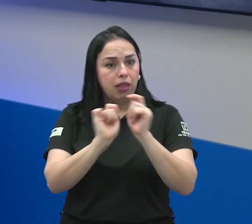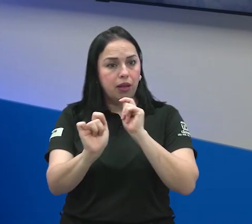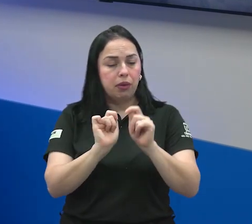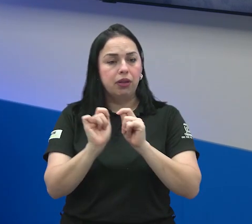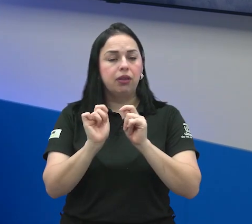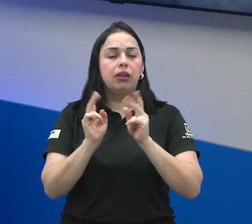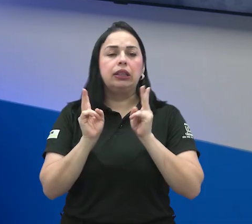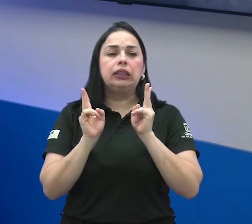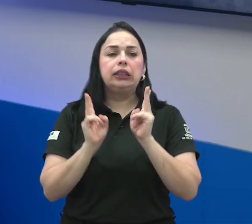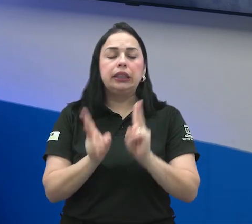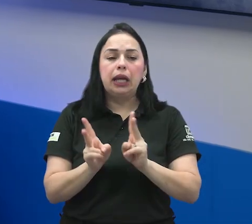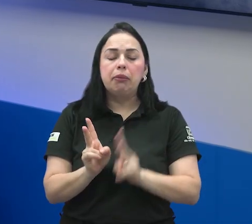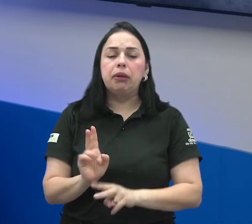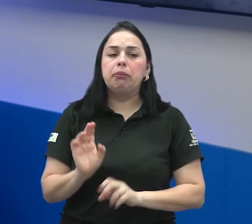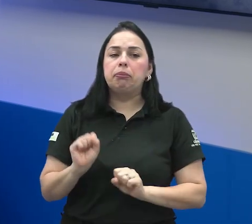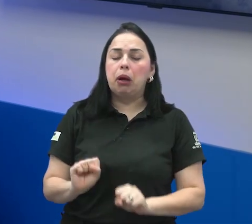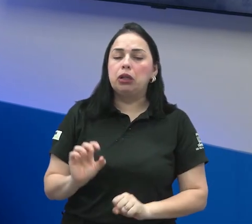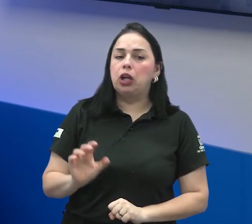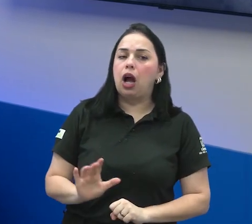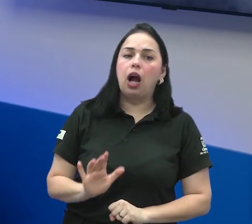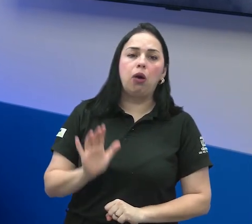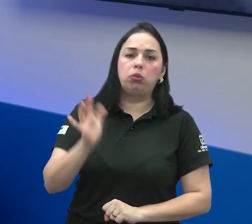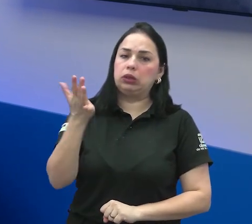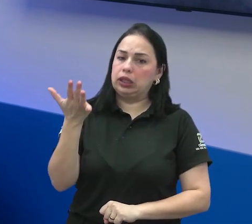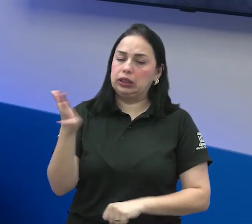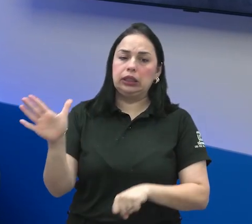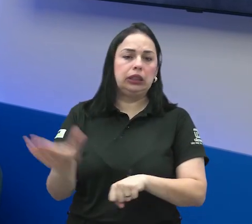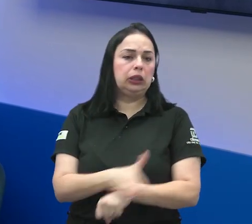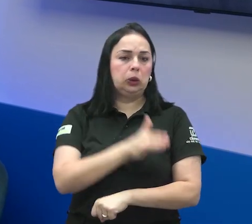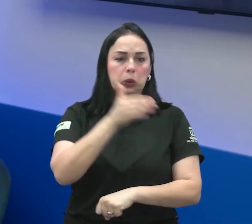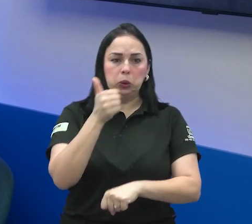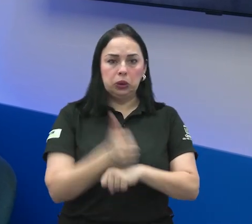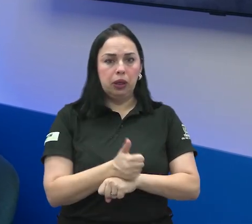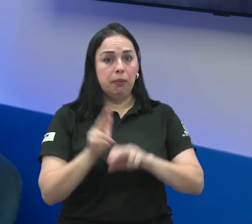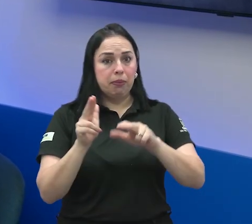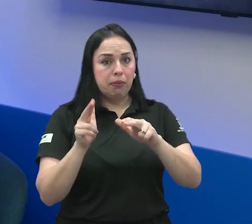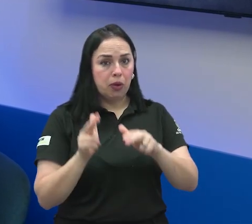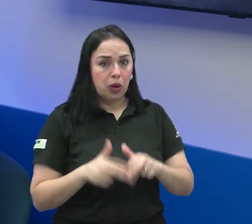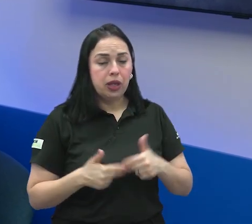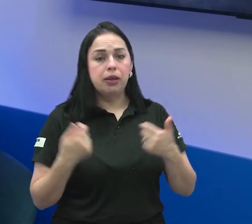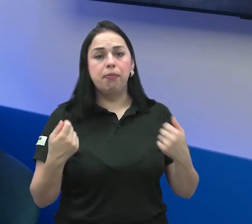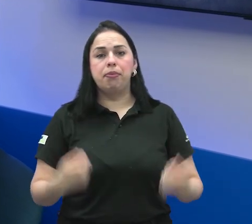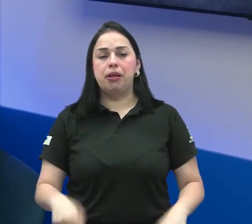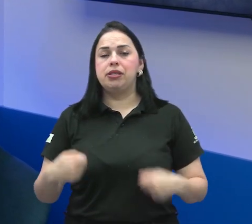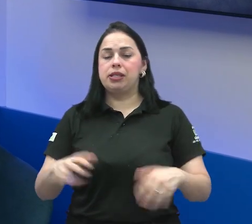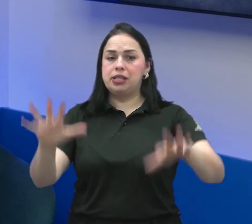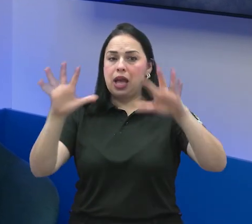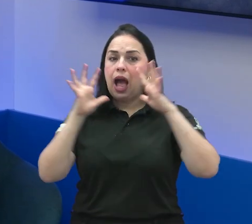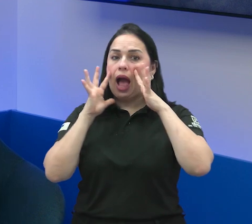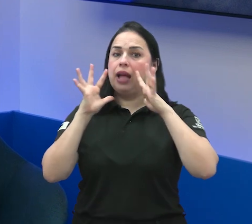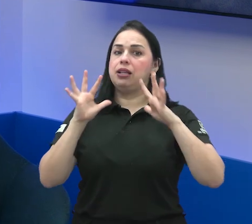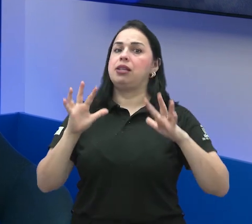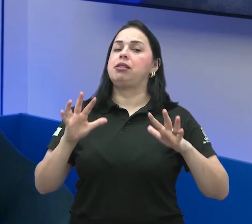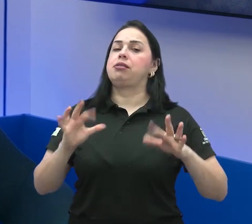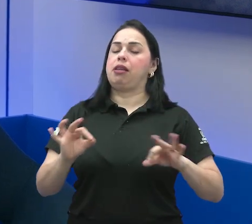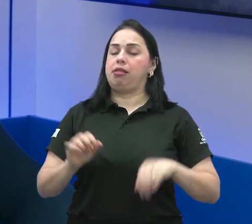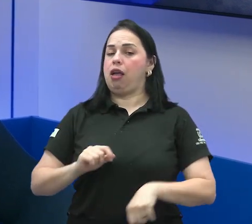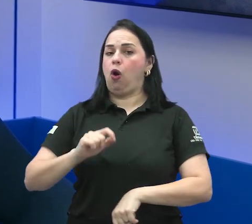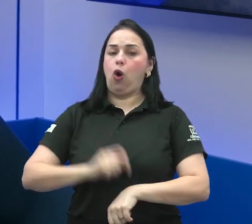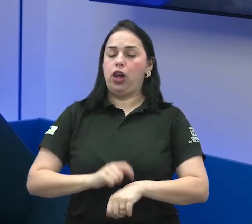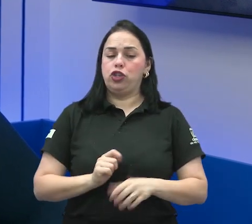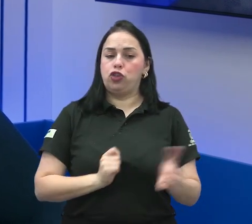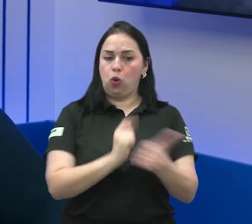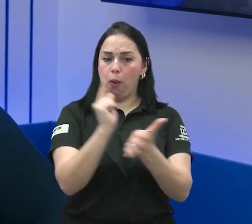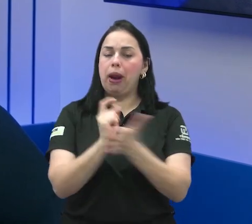o tempo inteiro estamos expostos a situações de fraudes e golpes. Por isso, é preciso redobrar os cuidados na hora